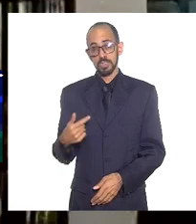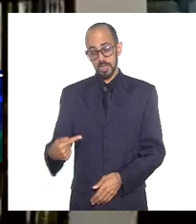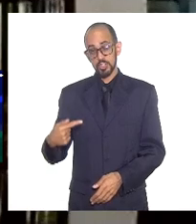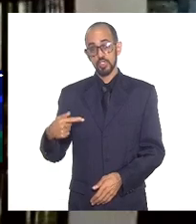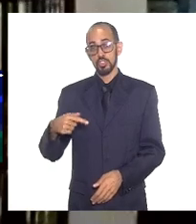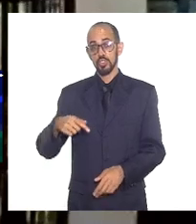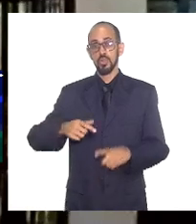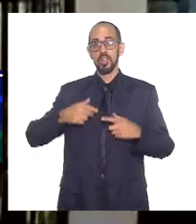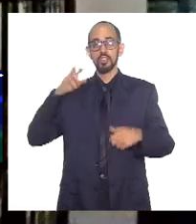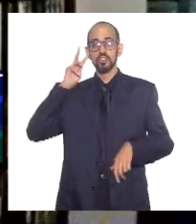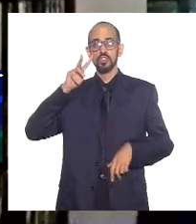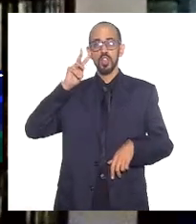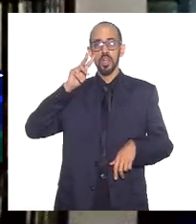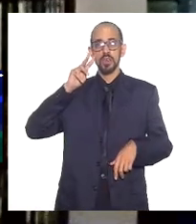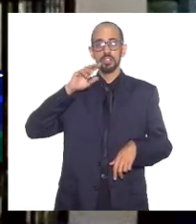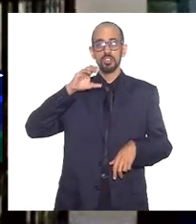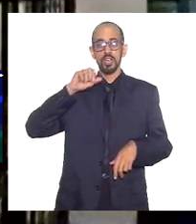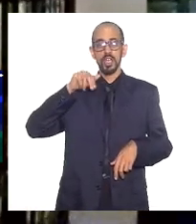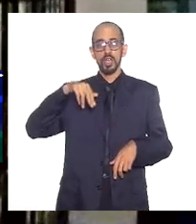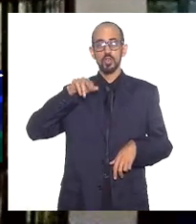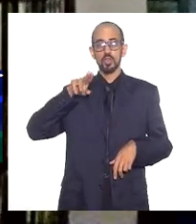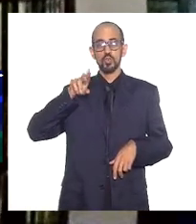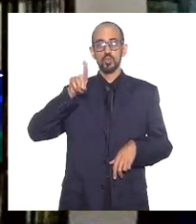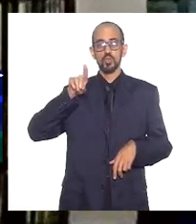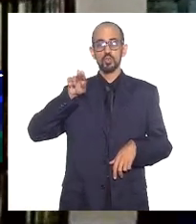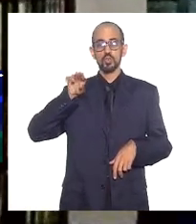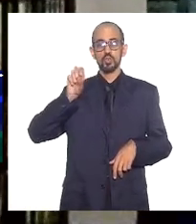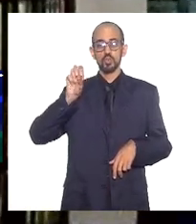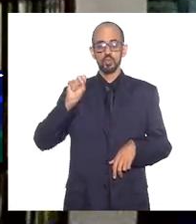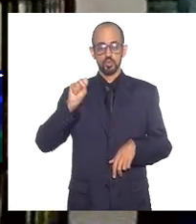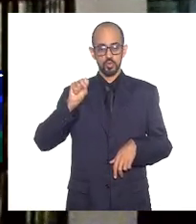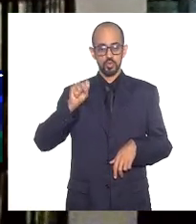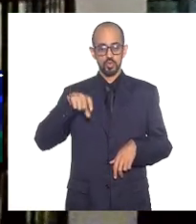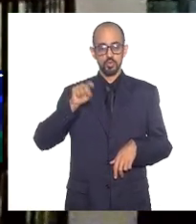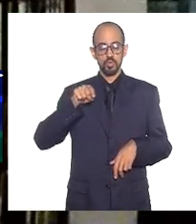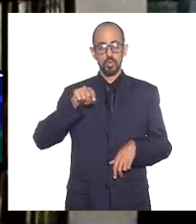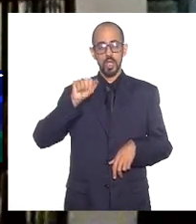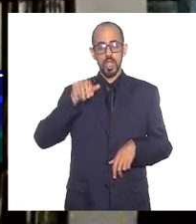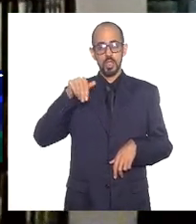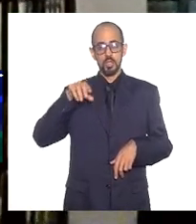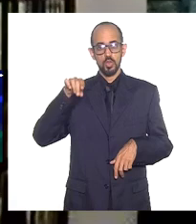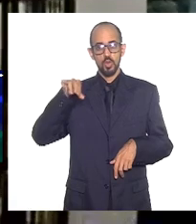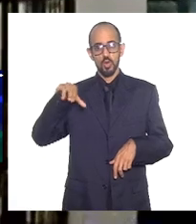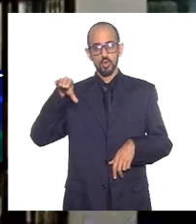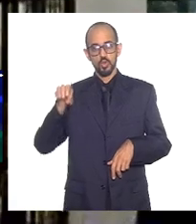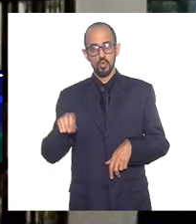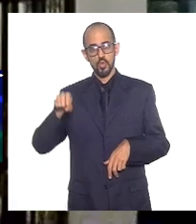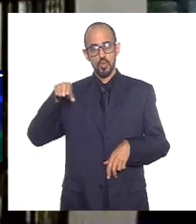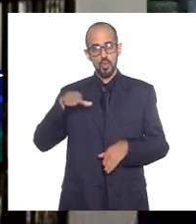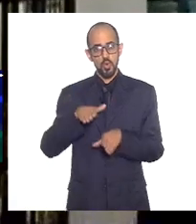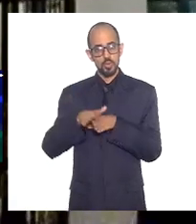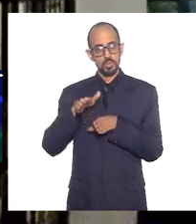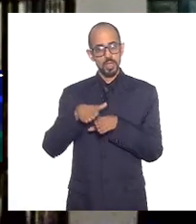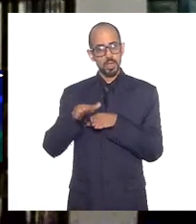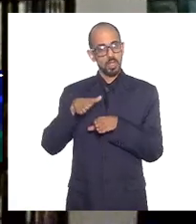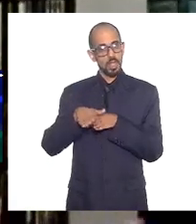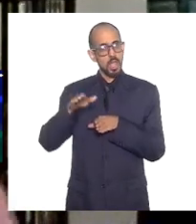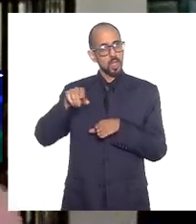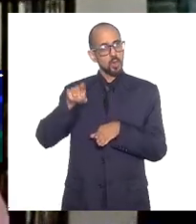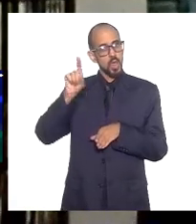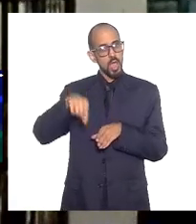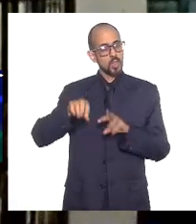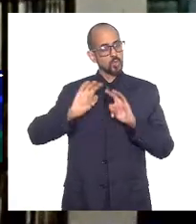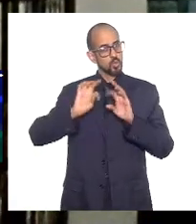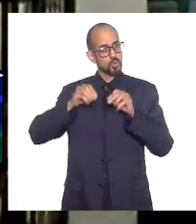Canudos, do fanático Antônio Conselheiro. É tudo